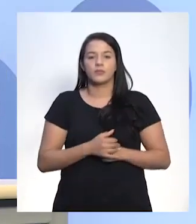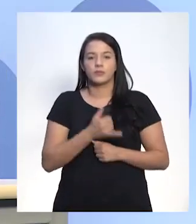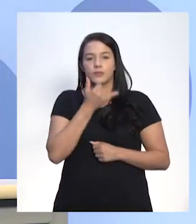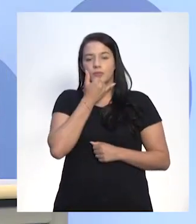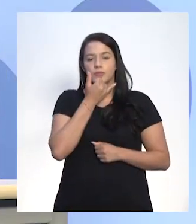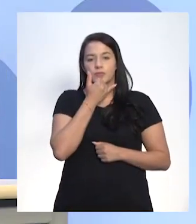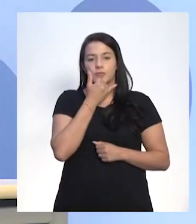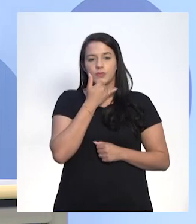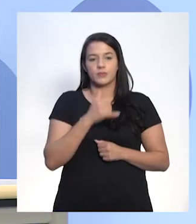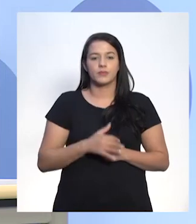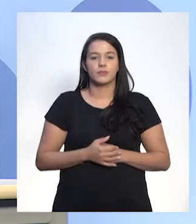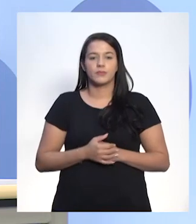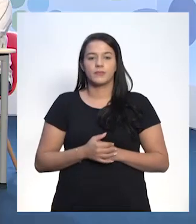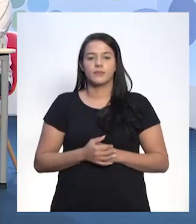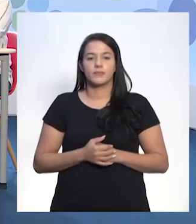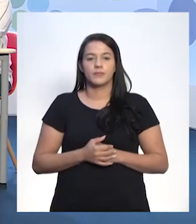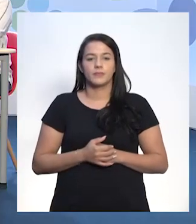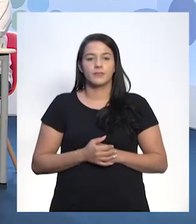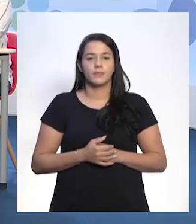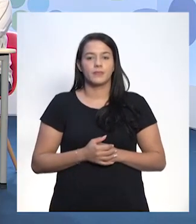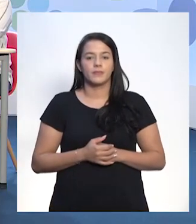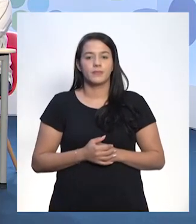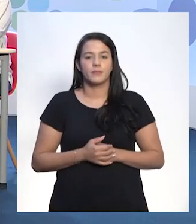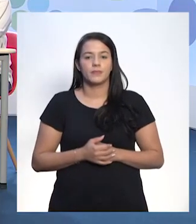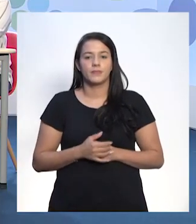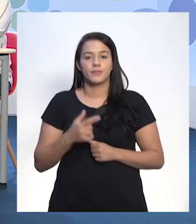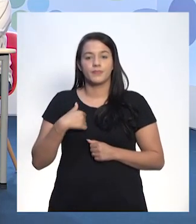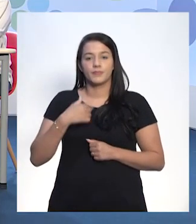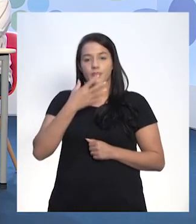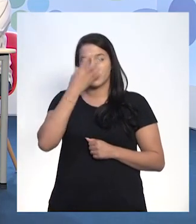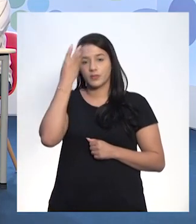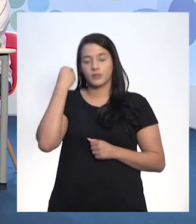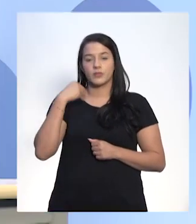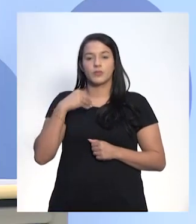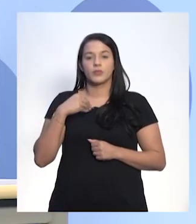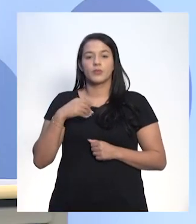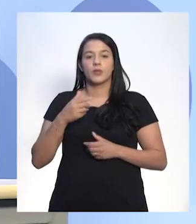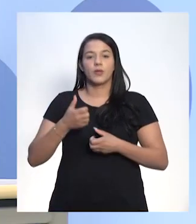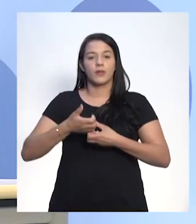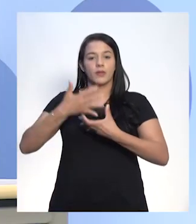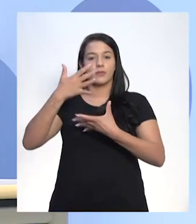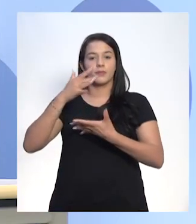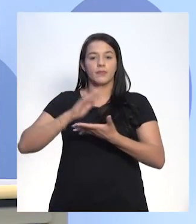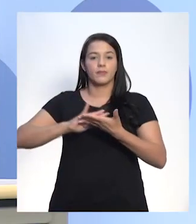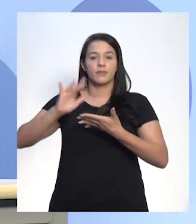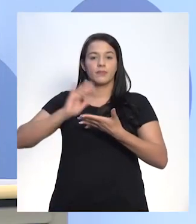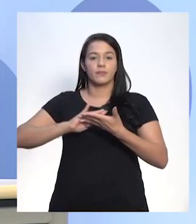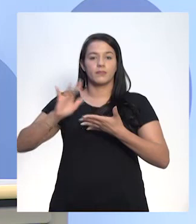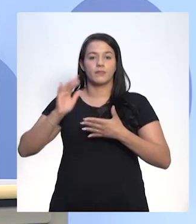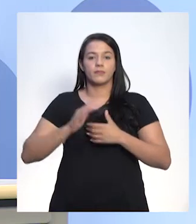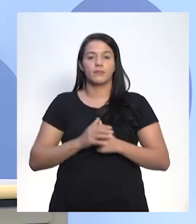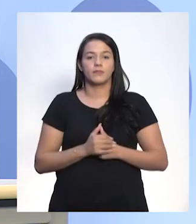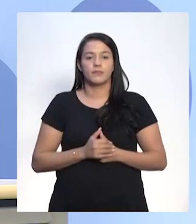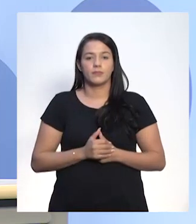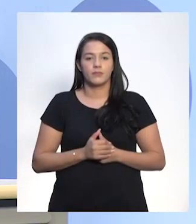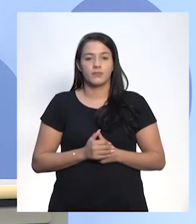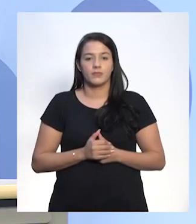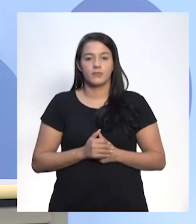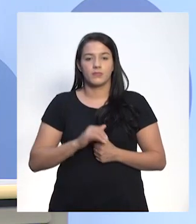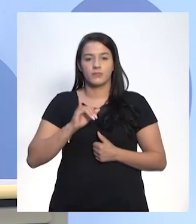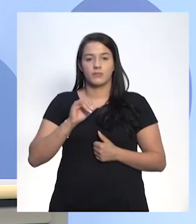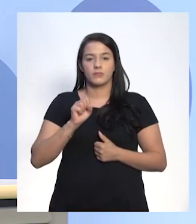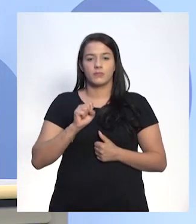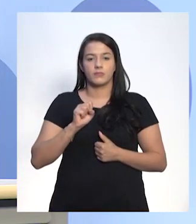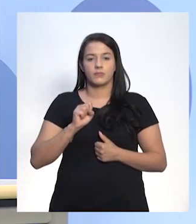Sorry. Depois ele vai lá na enquete e acaba comigo. Vamos lá. Eu esqueci mesmo aqui. Agora eu perdi a professora. Eu acho que o nome da aluna é